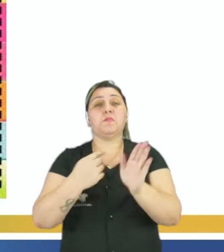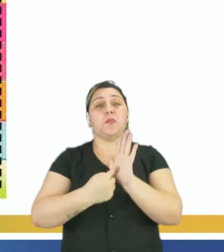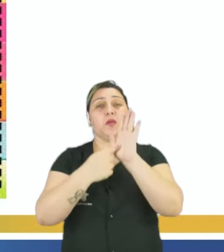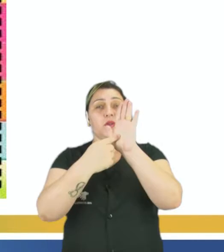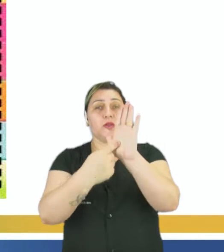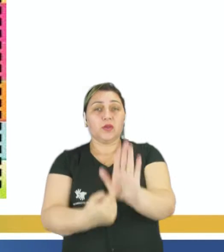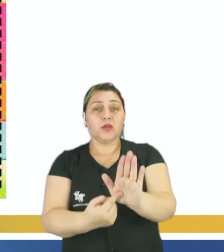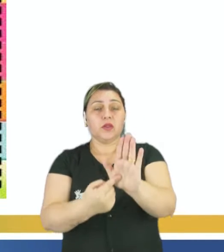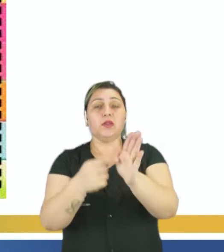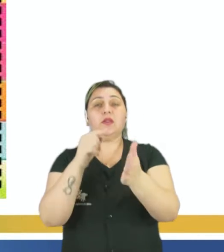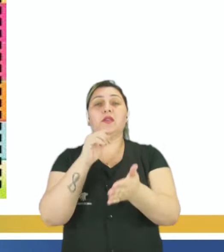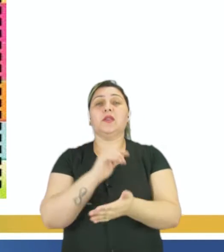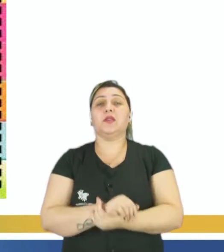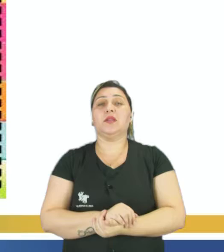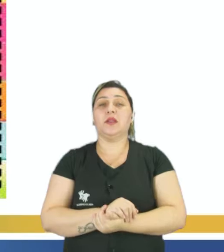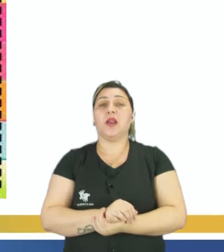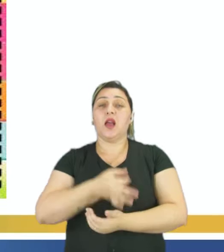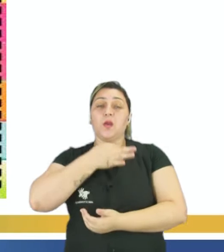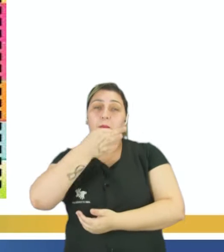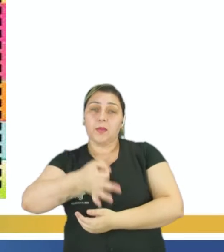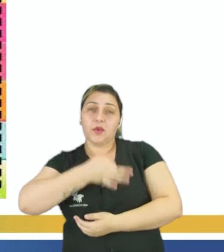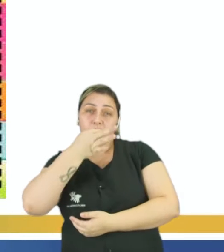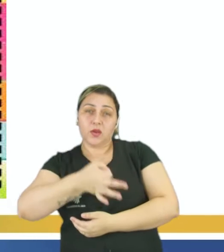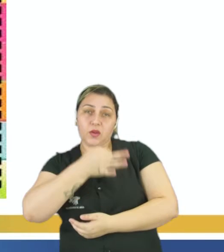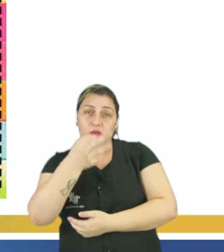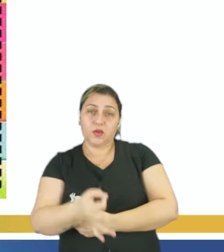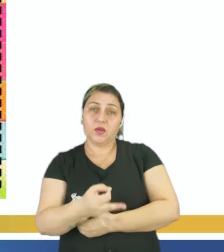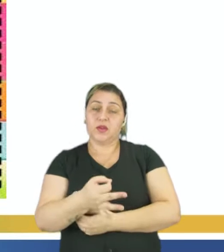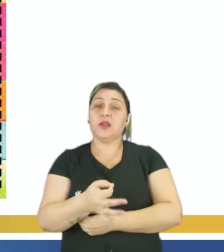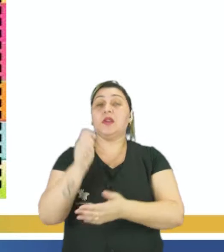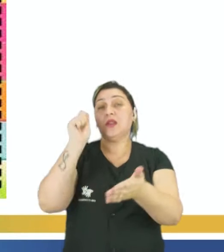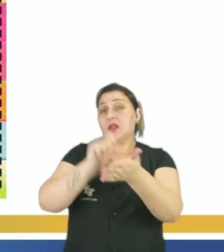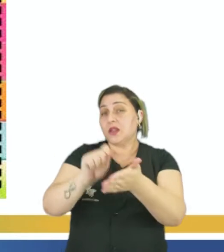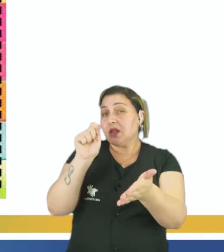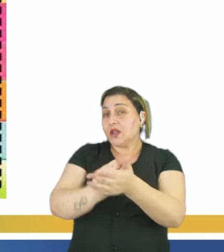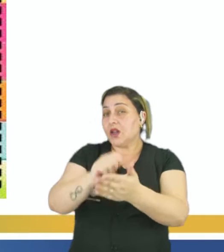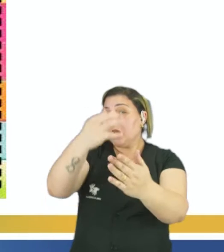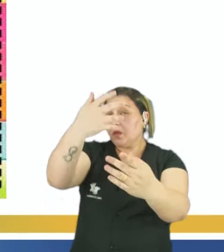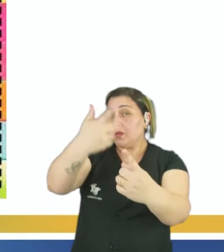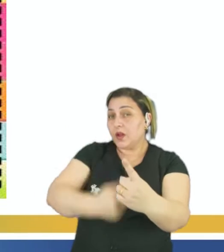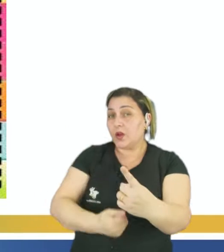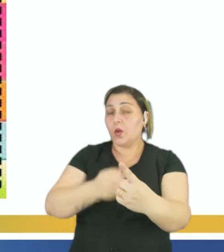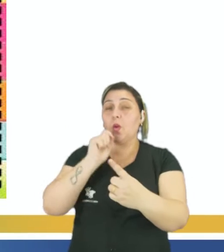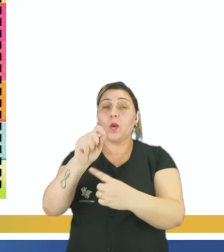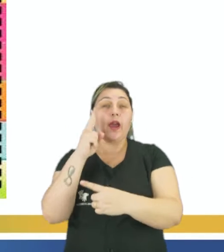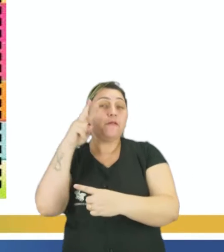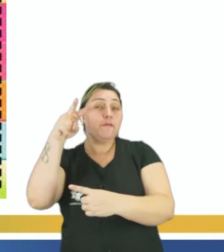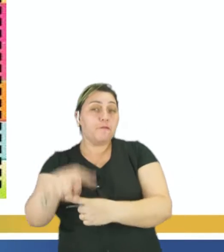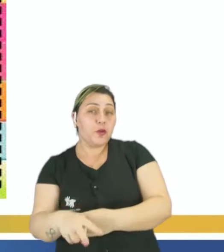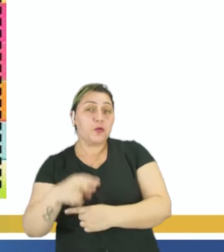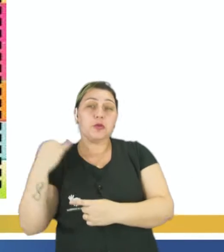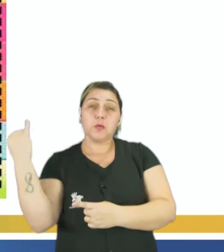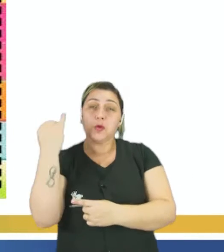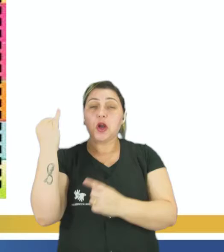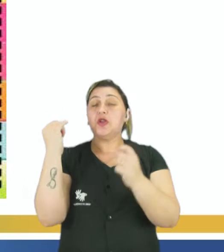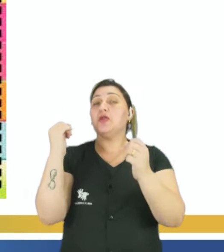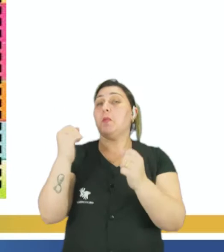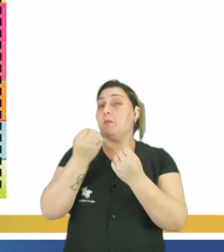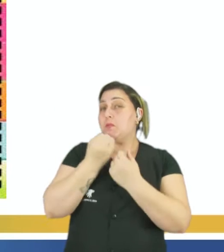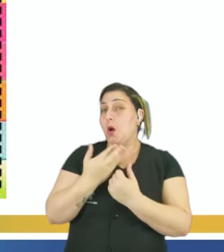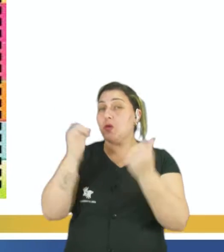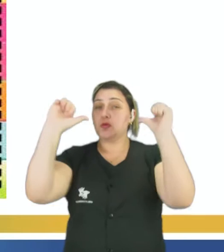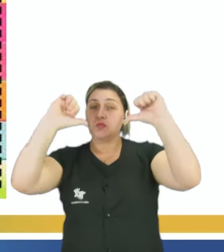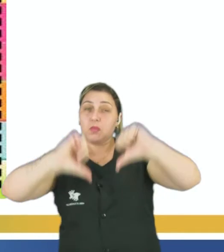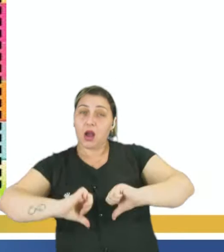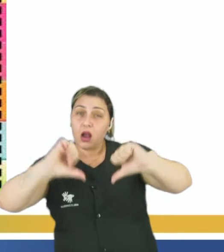apresentar as suas opiniões, ou seja, descrevendo o que viu de interessante, o que viu de negativo,